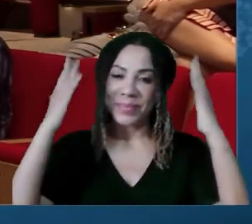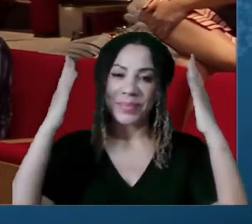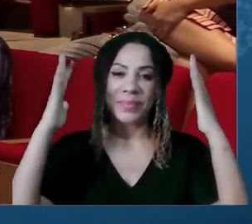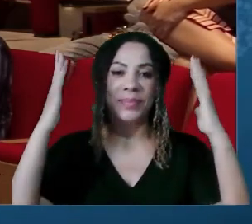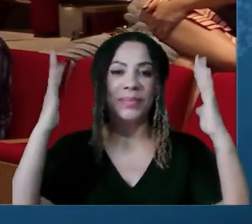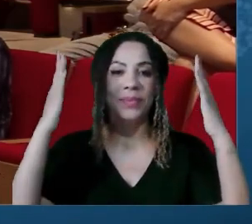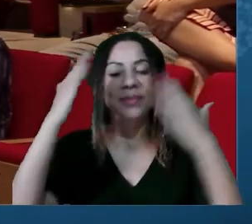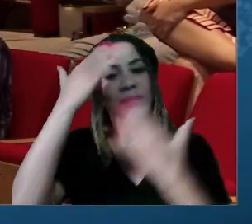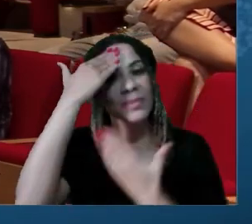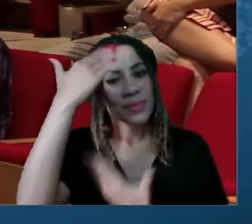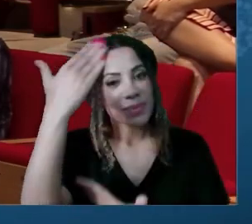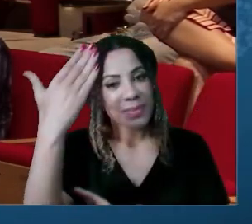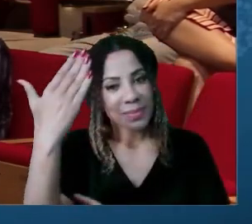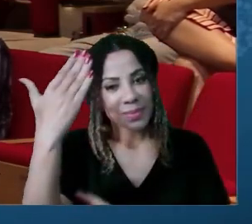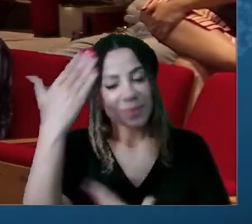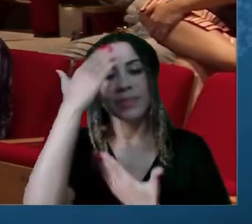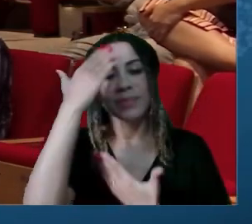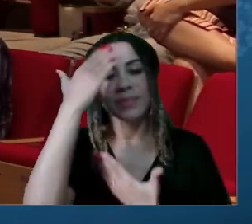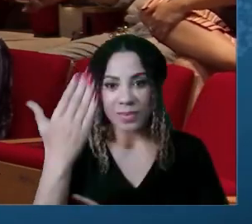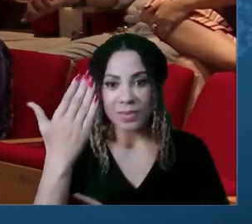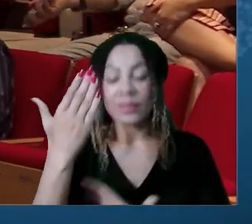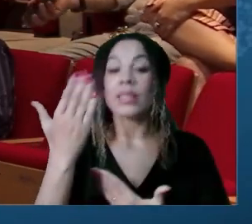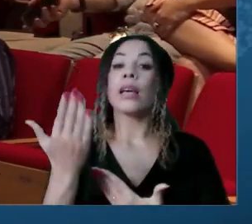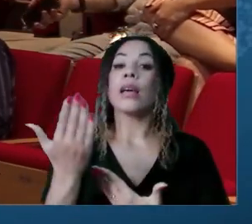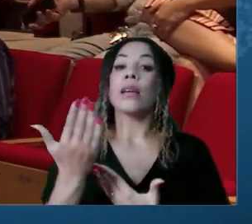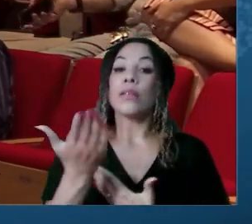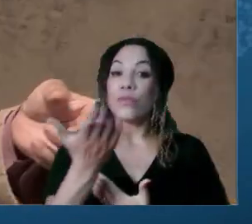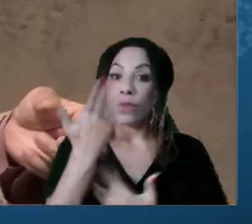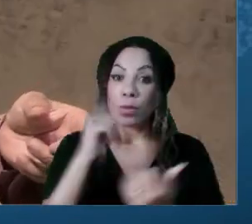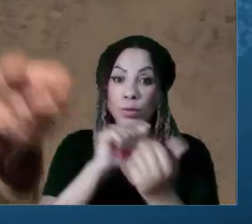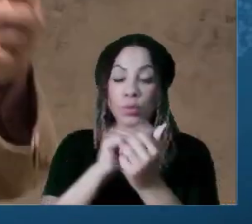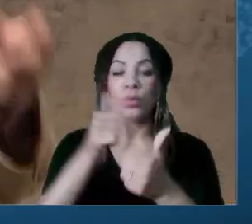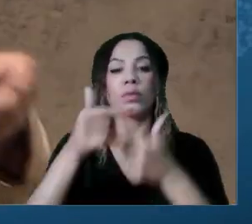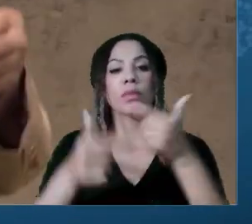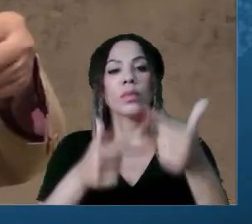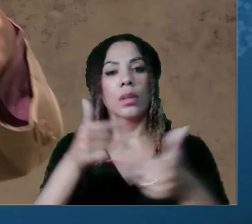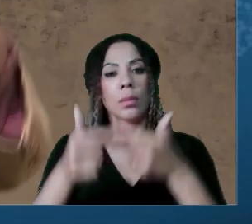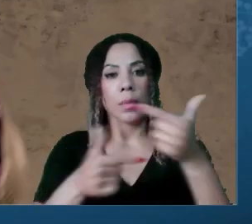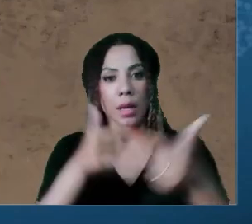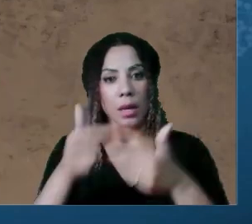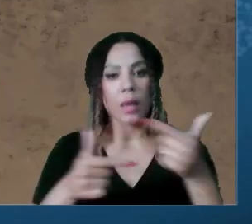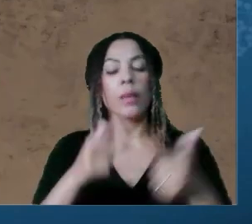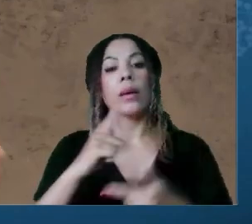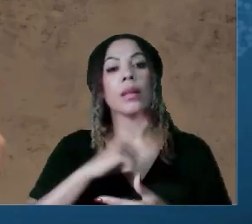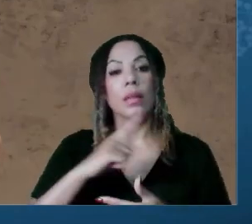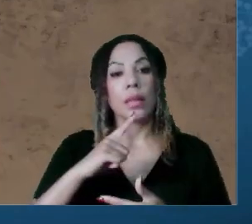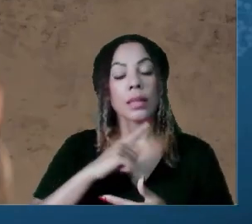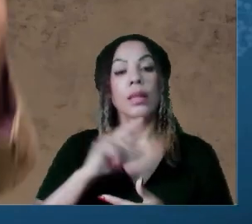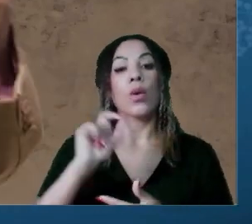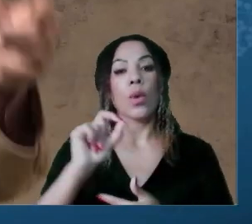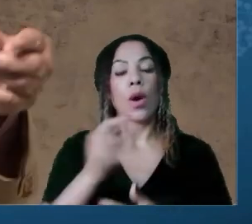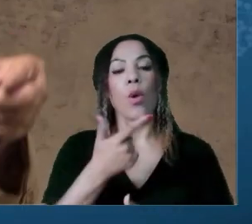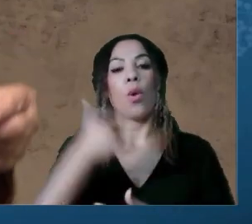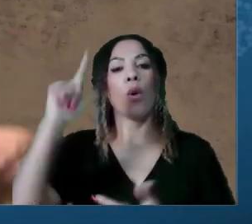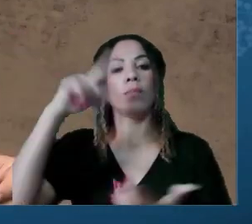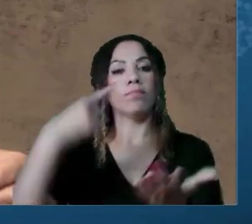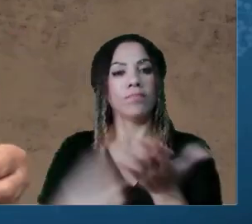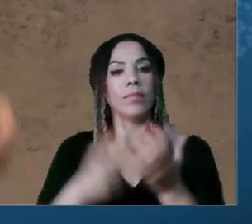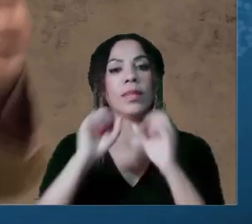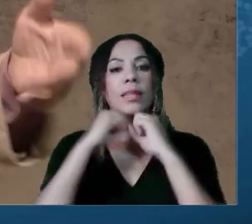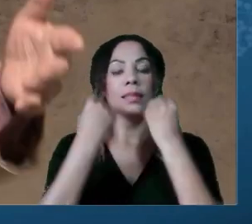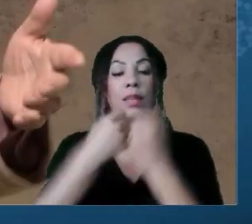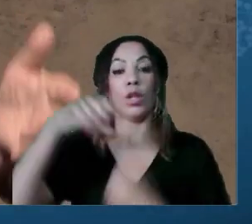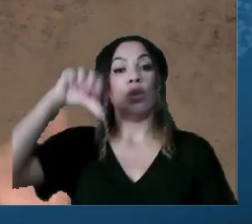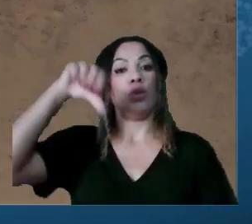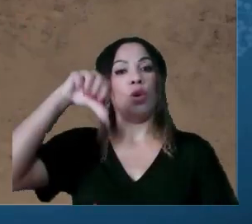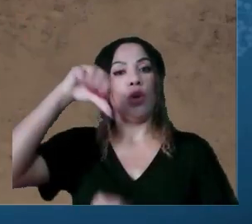Obrigado, obrigado, e vamos trabalhar, para ter um outro seminário, um nono seminário,